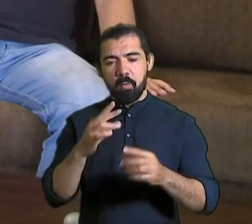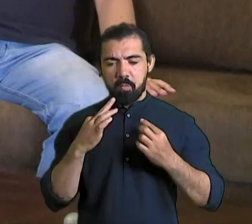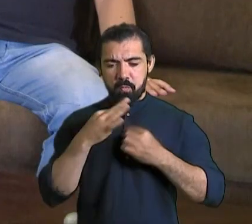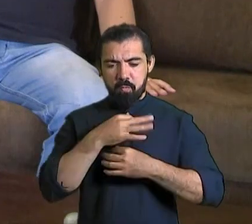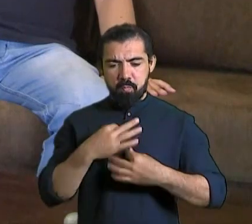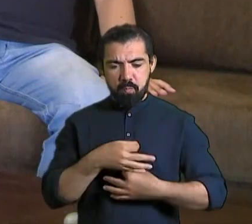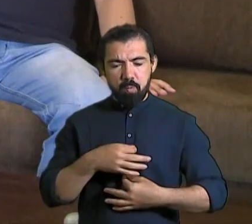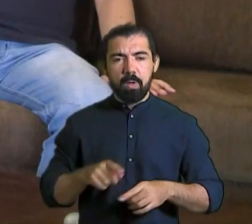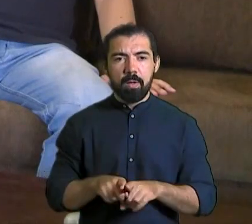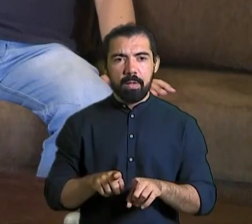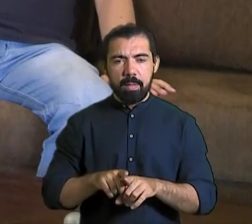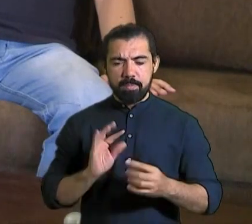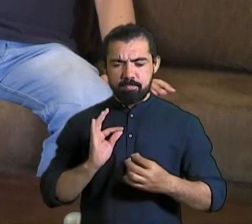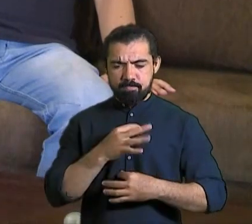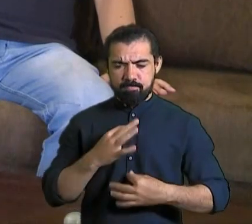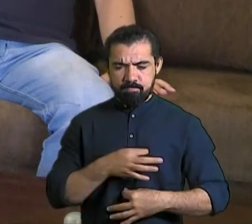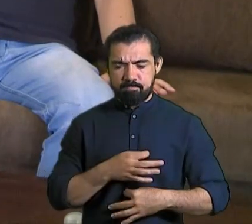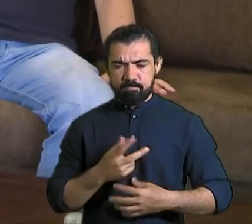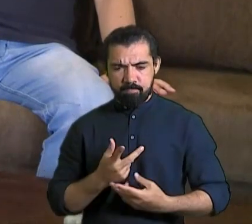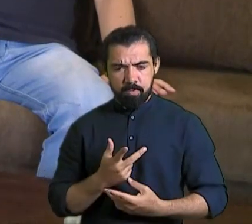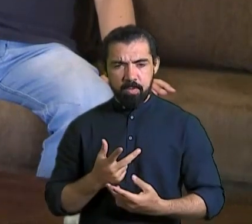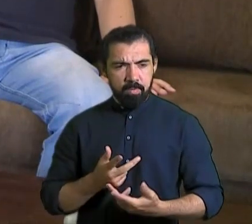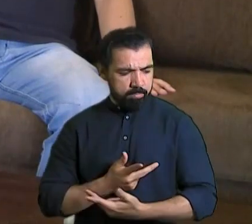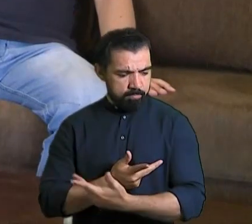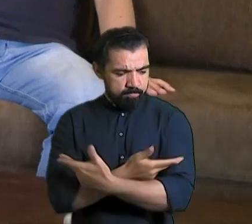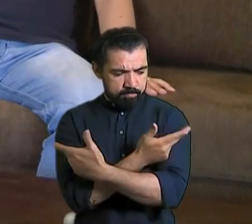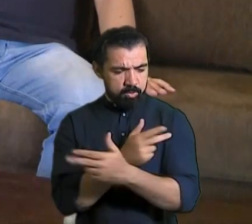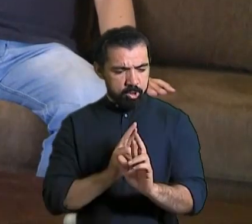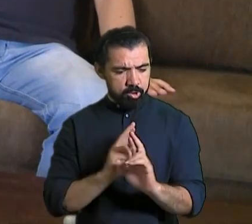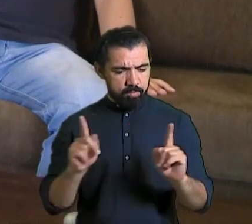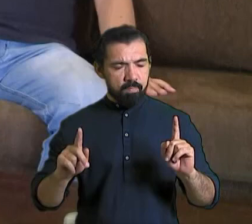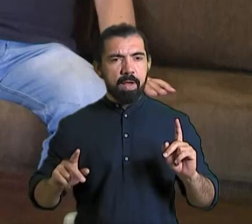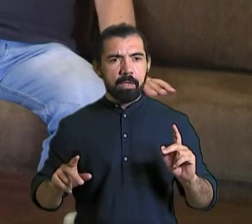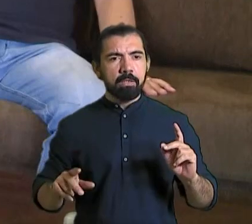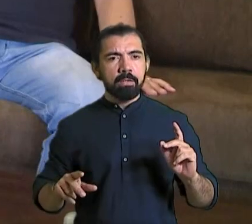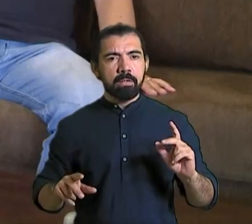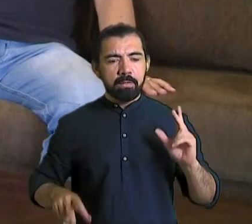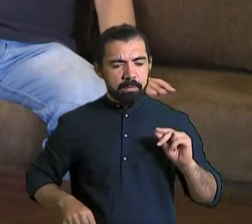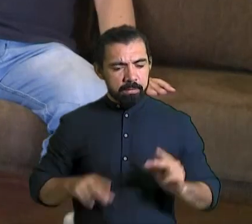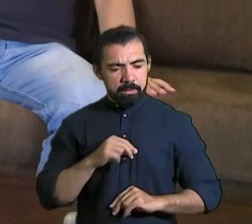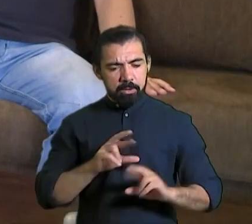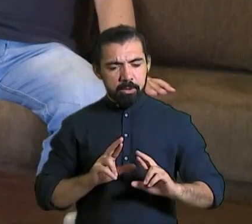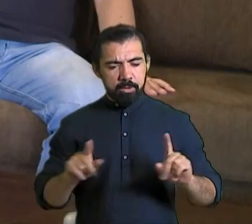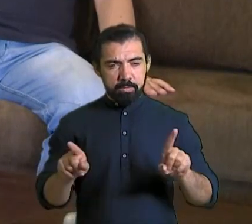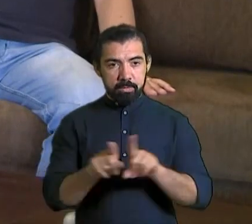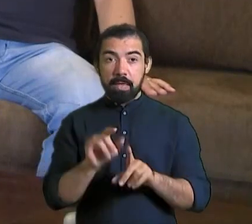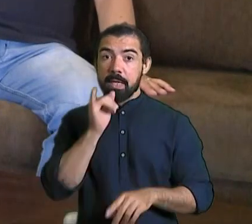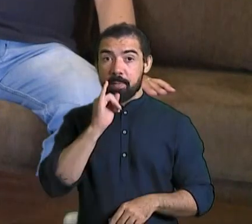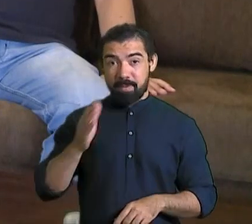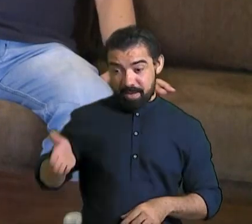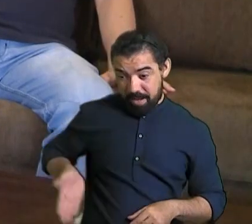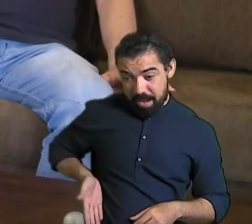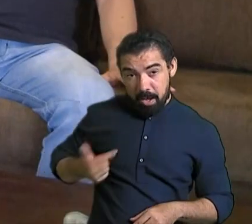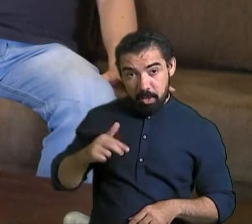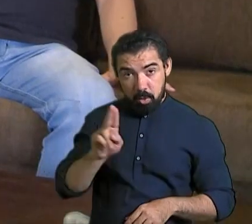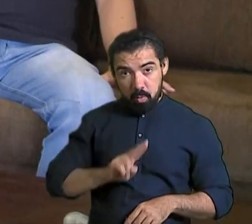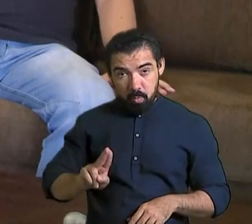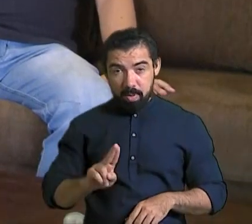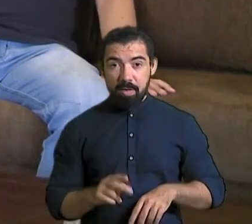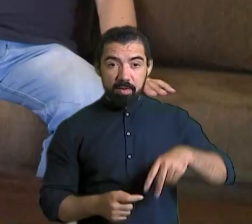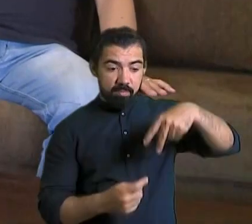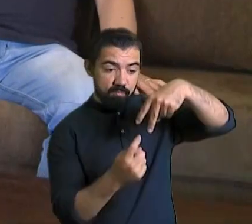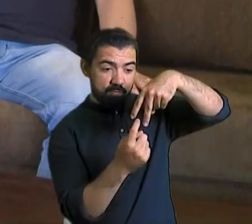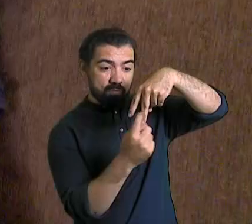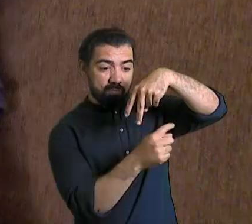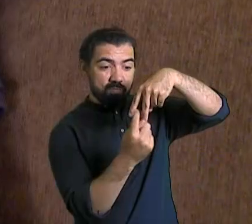vezes um recortezinho que tem na roupa, na calça. Por exemplo, essa minha calça aqui, ela tem um recortezinho